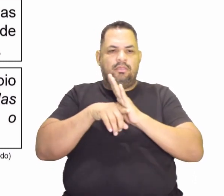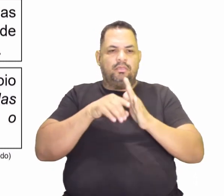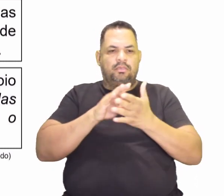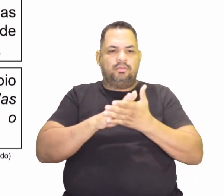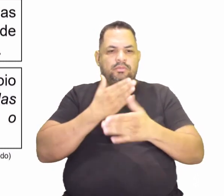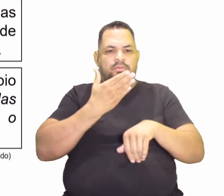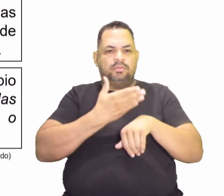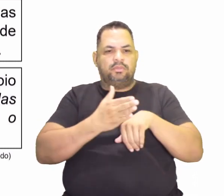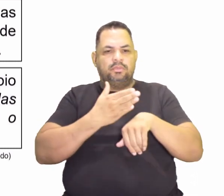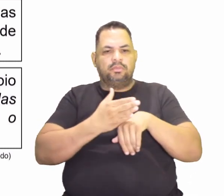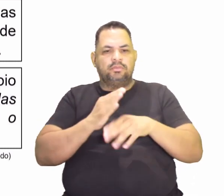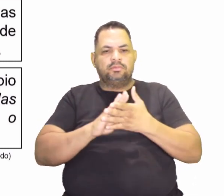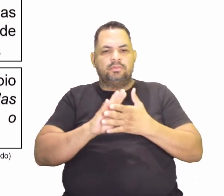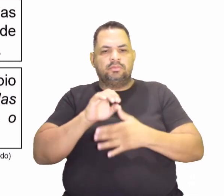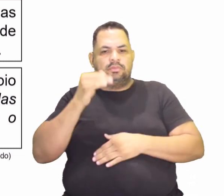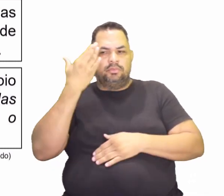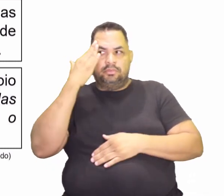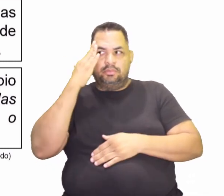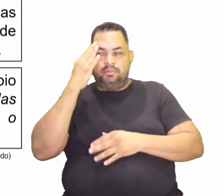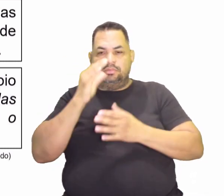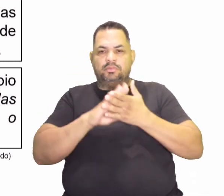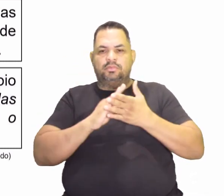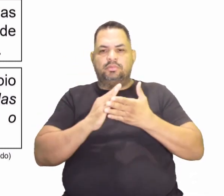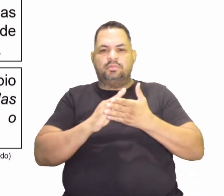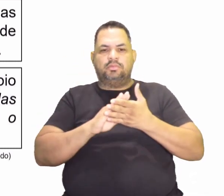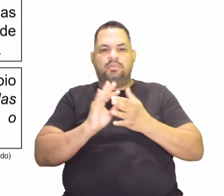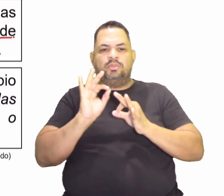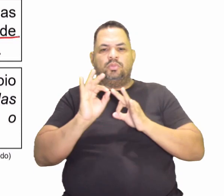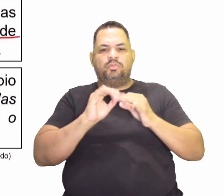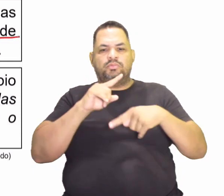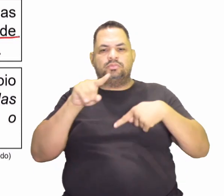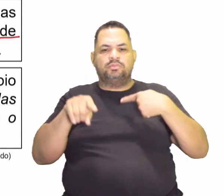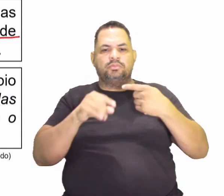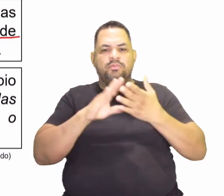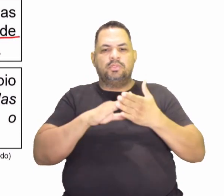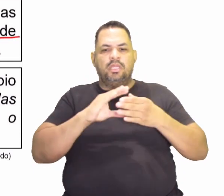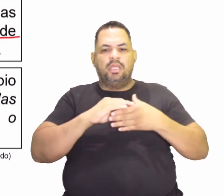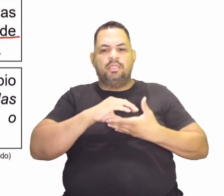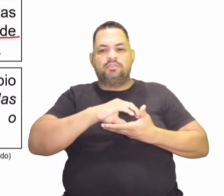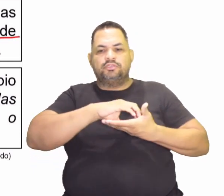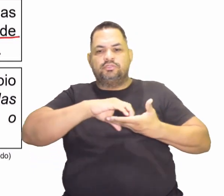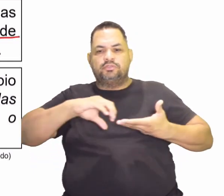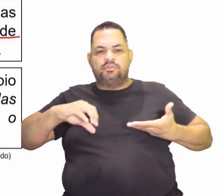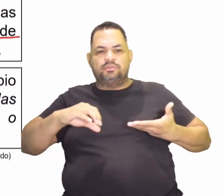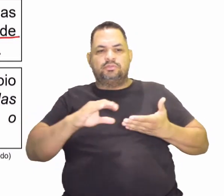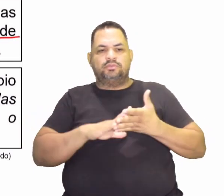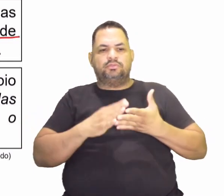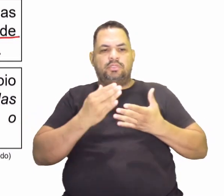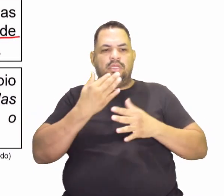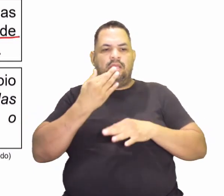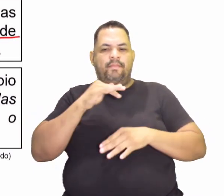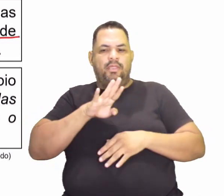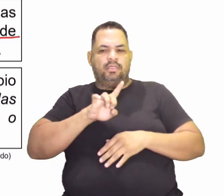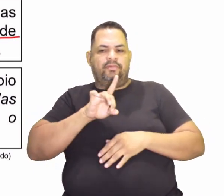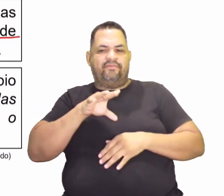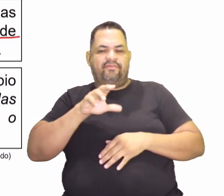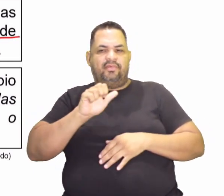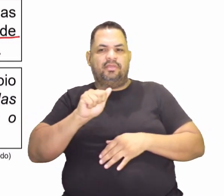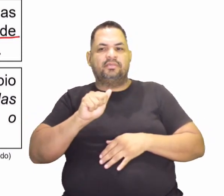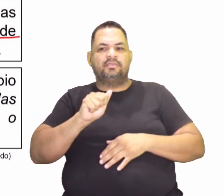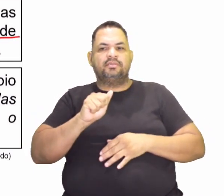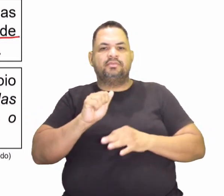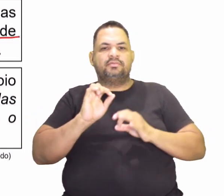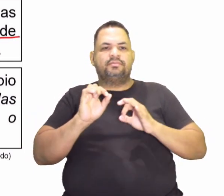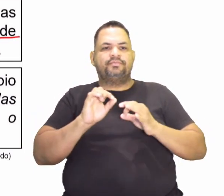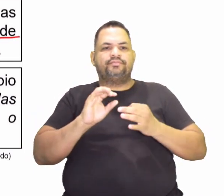do entendimento humano, é uma de suas principais obras. O objetivo dessa obra é remover o excesso da metafísica. Gente, é